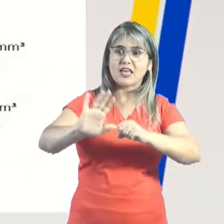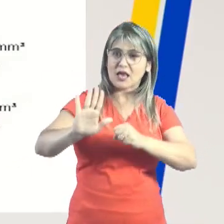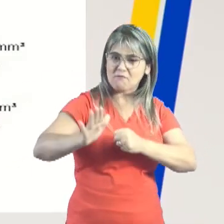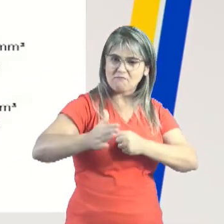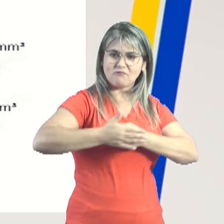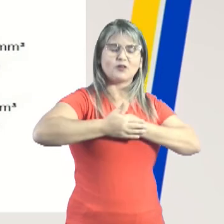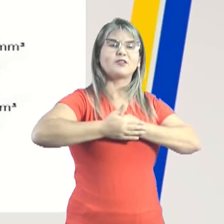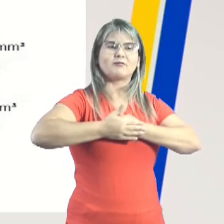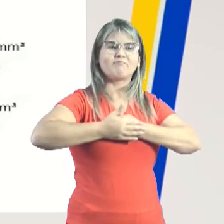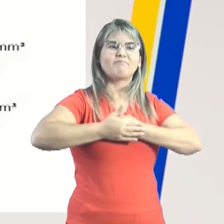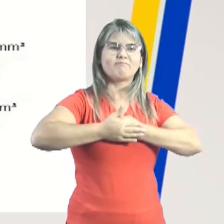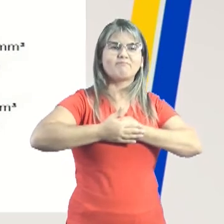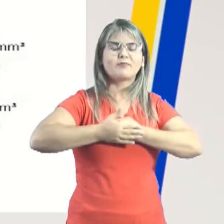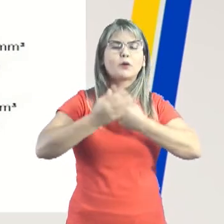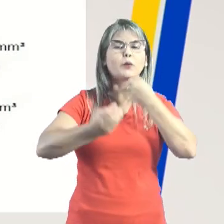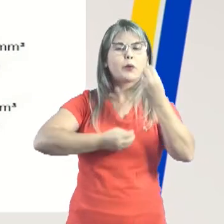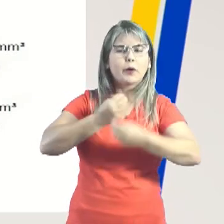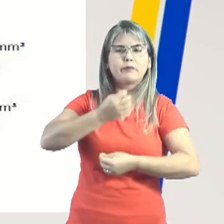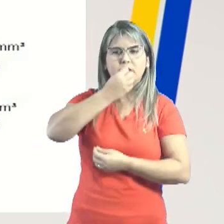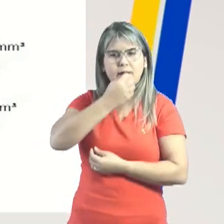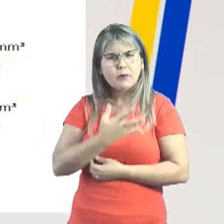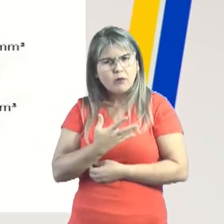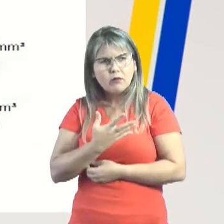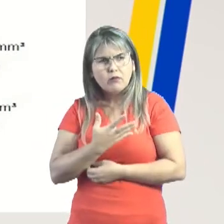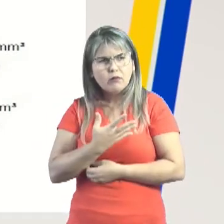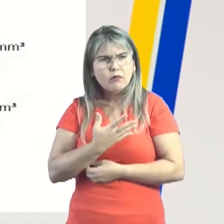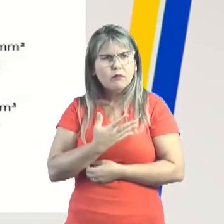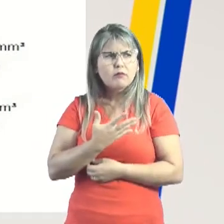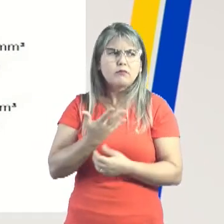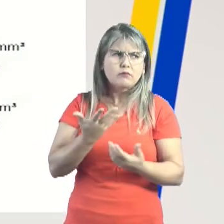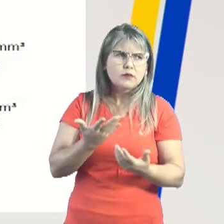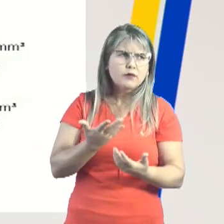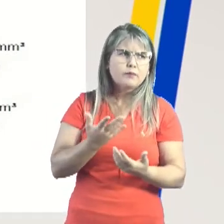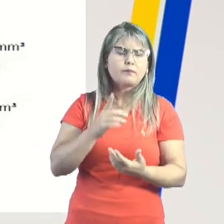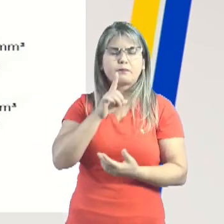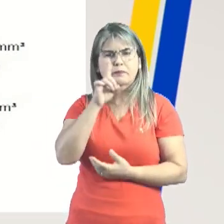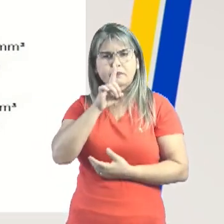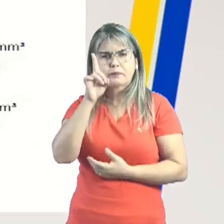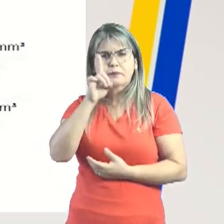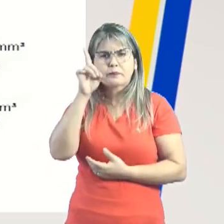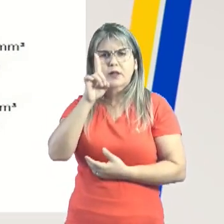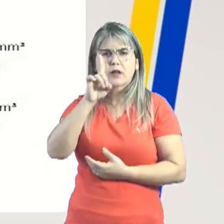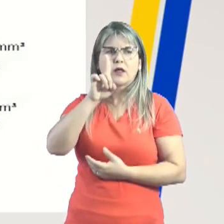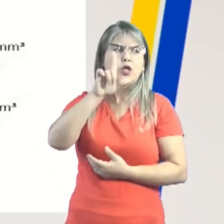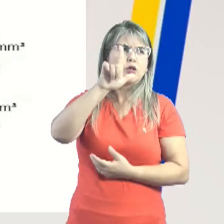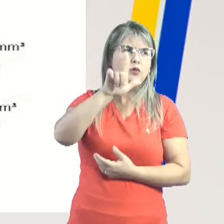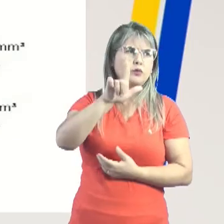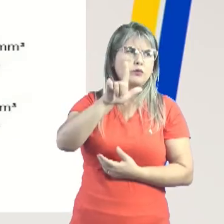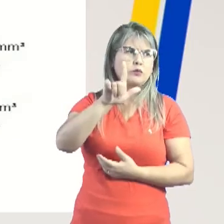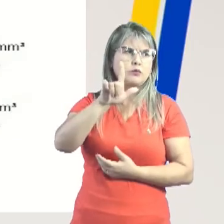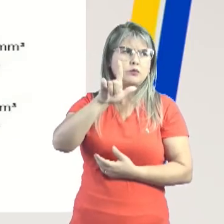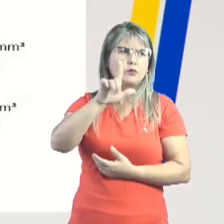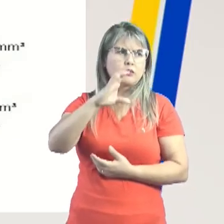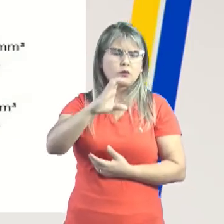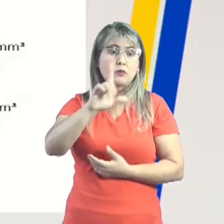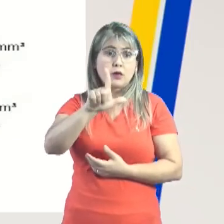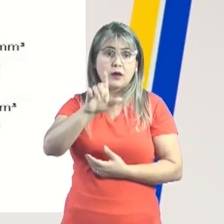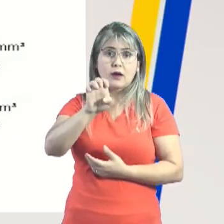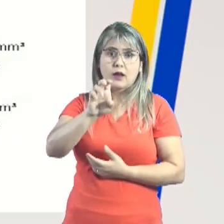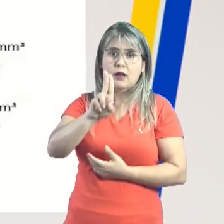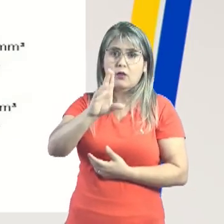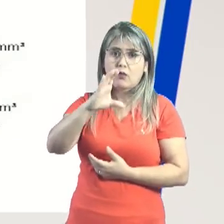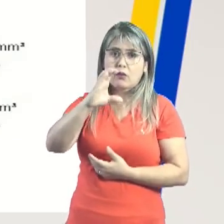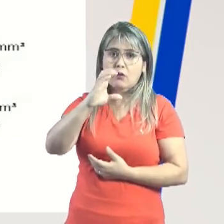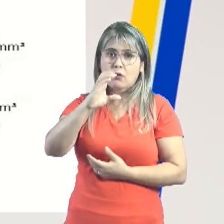mil, está acima de 4.500, quer dizer, está no meio. Então, você consegue dizer que está dentro da normalidade. Quando você for analisar um exame de